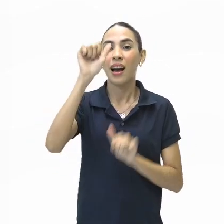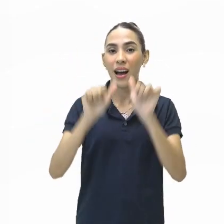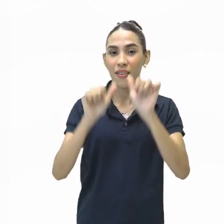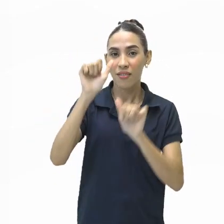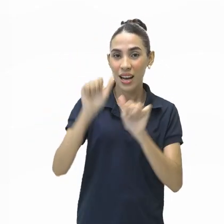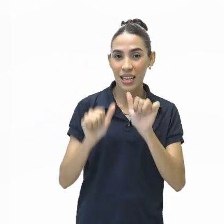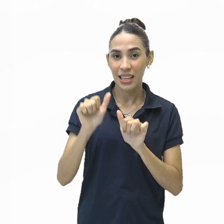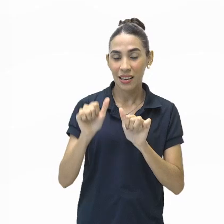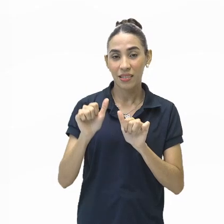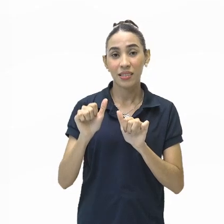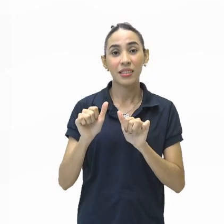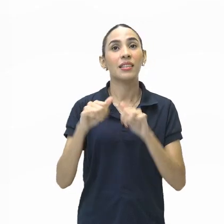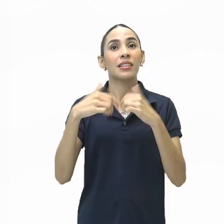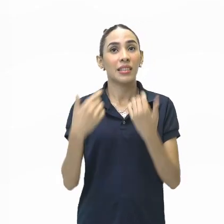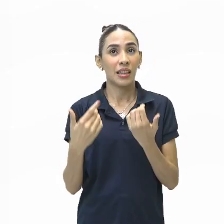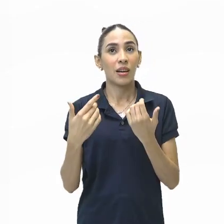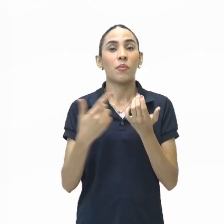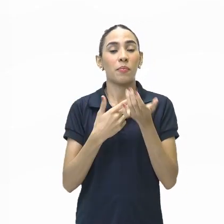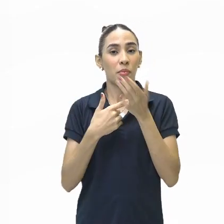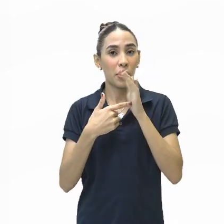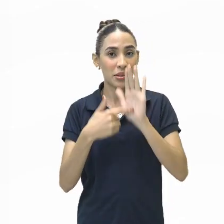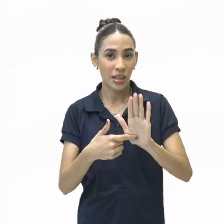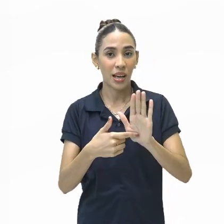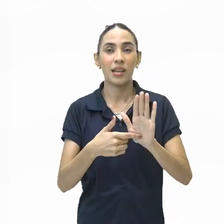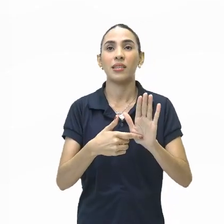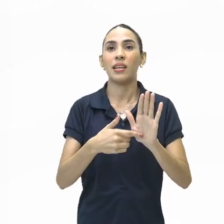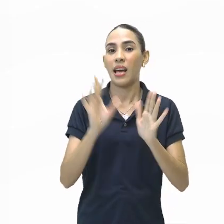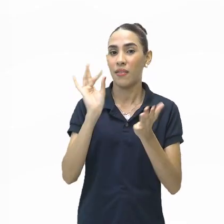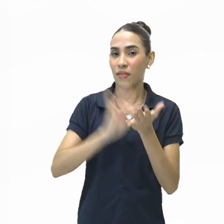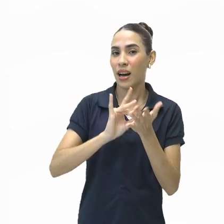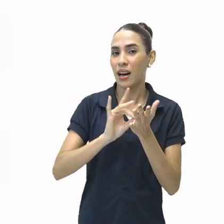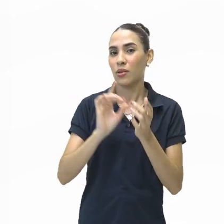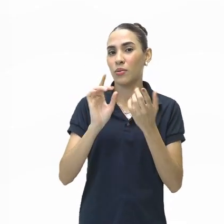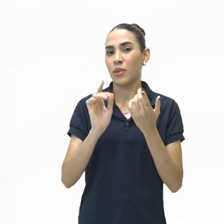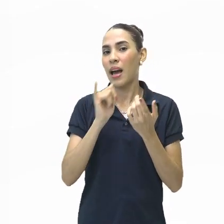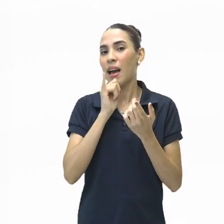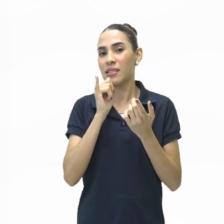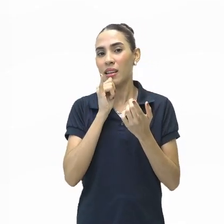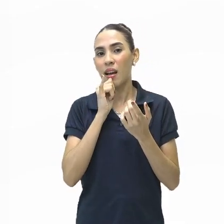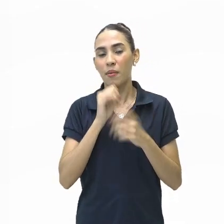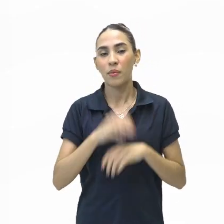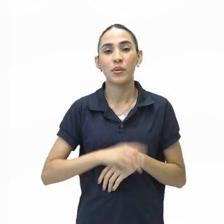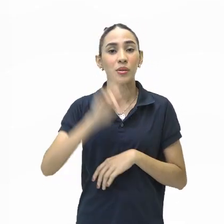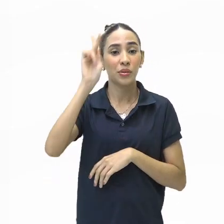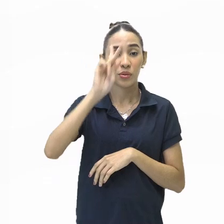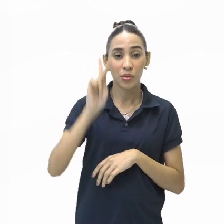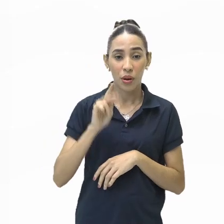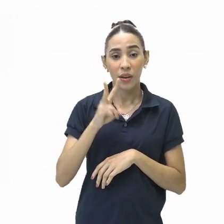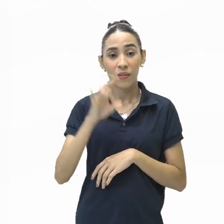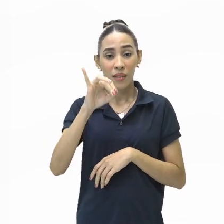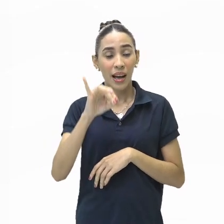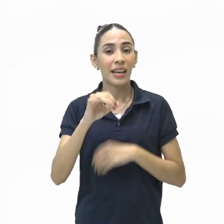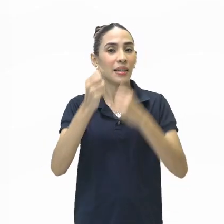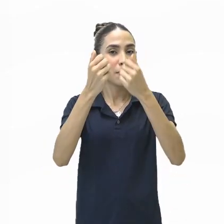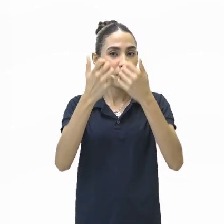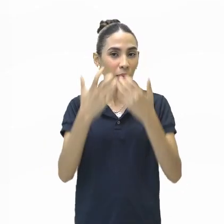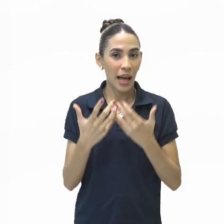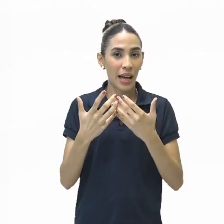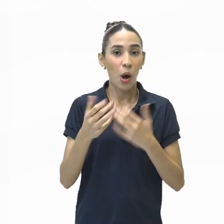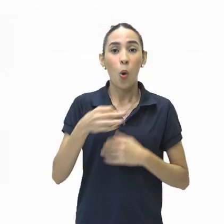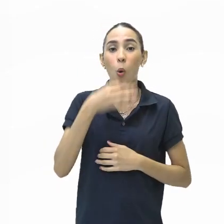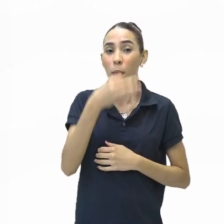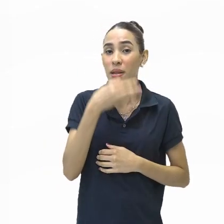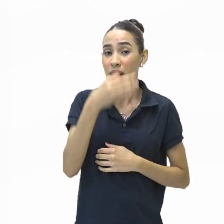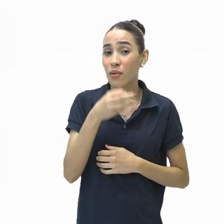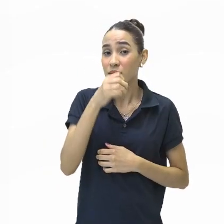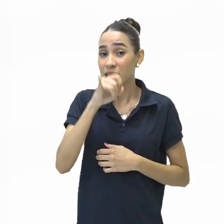avalia, apesar de mostrar, certo, competente quanto à história, então ele vai chegar lá e vai avaliar se